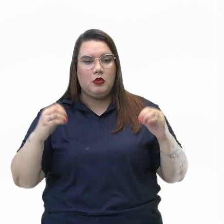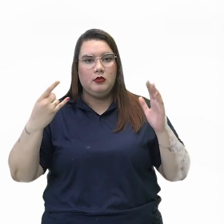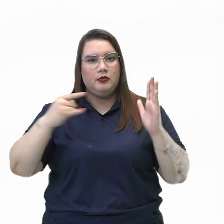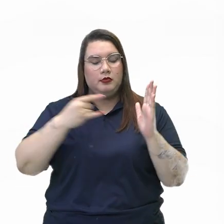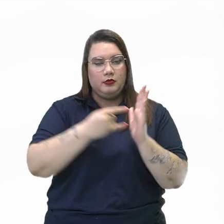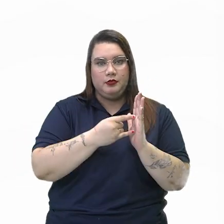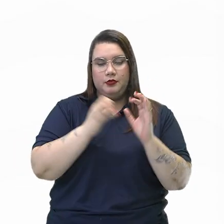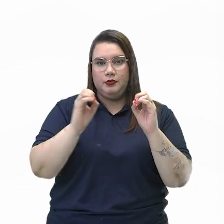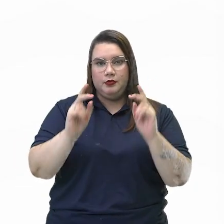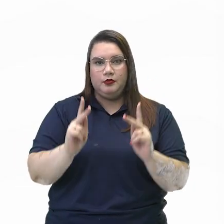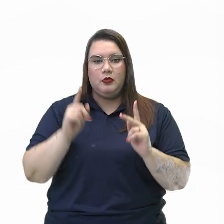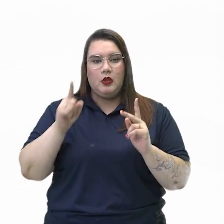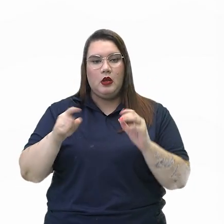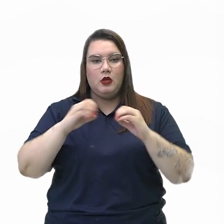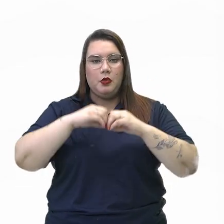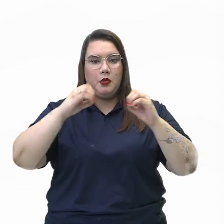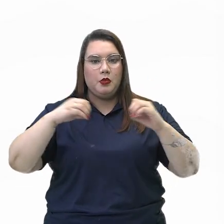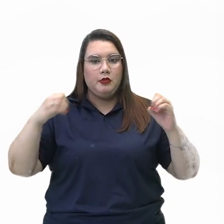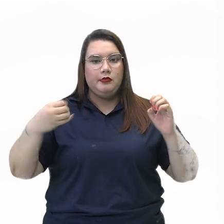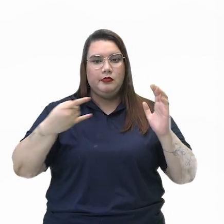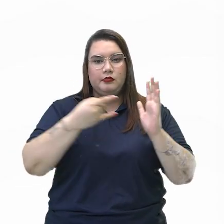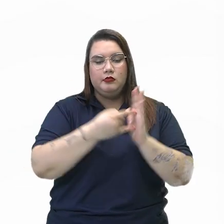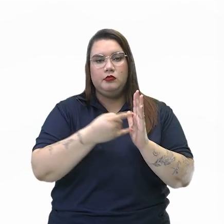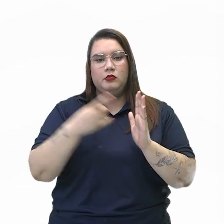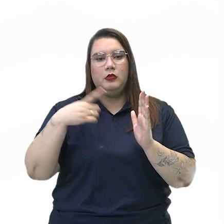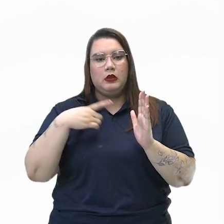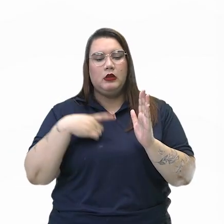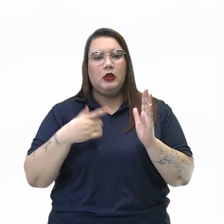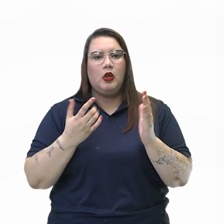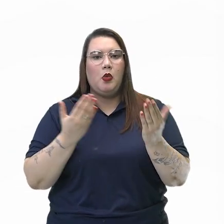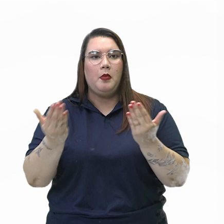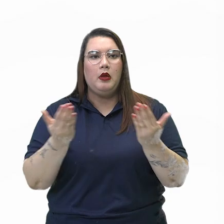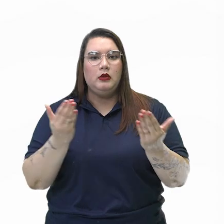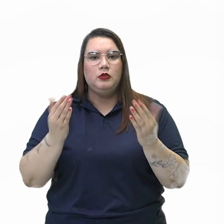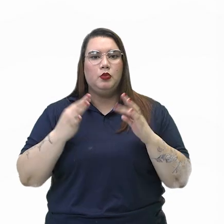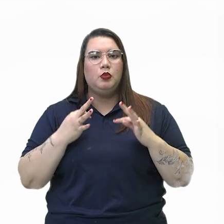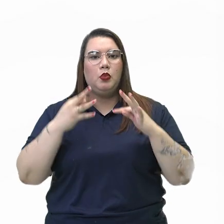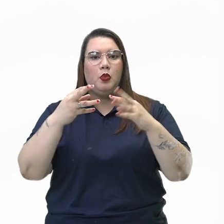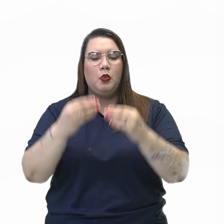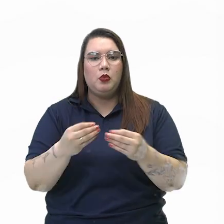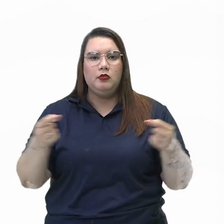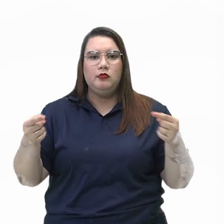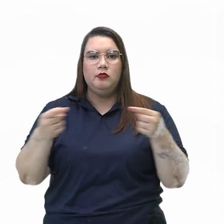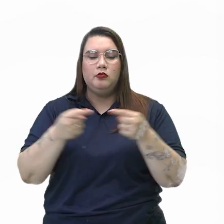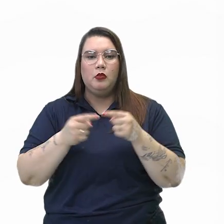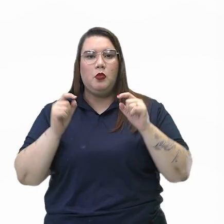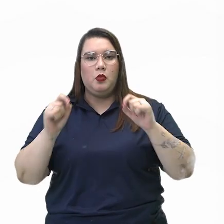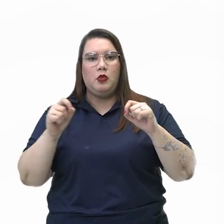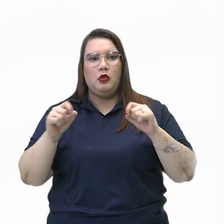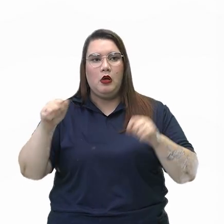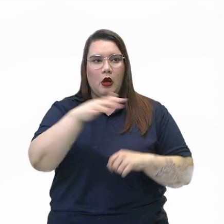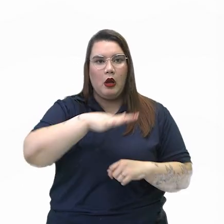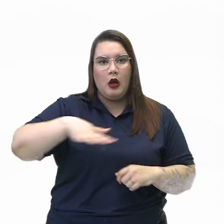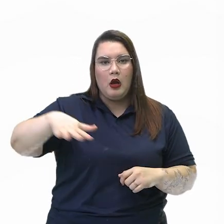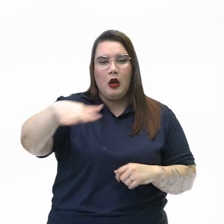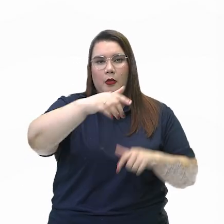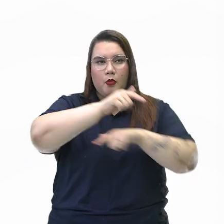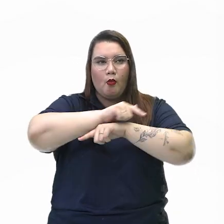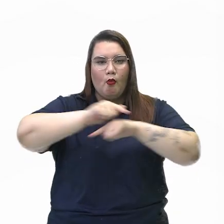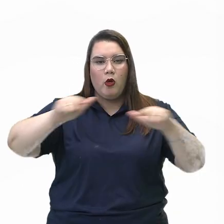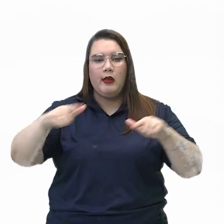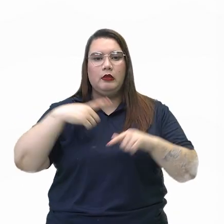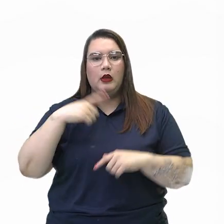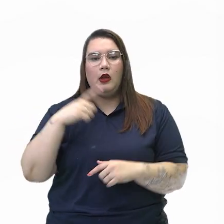As ondas eletromagnéticas, elas têm algo em comum. Todas elas, no vácuo, se propagam com a mesma